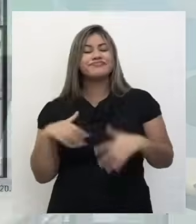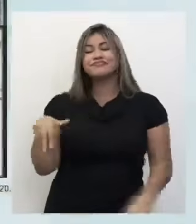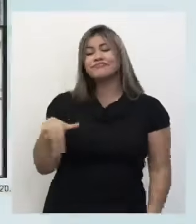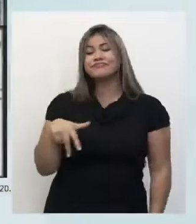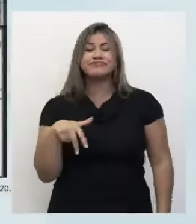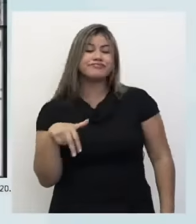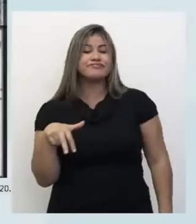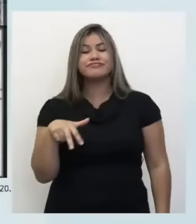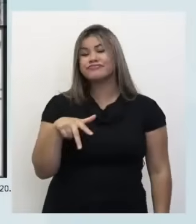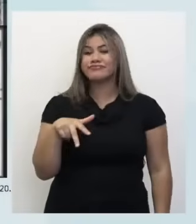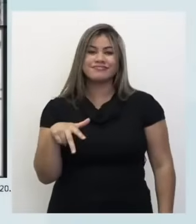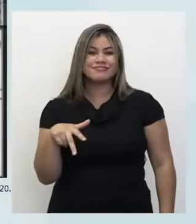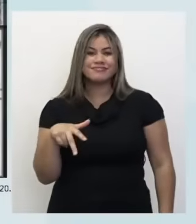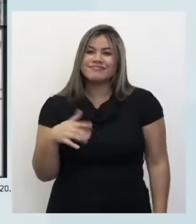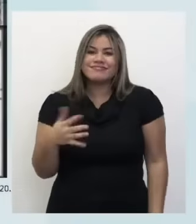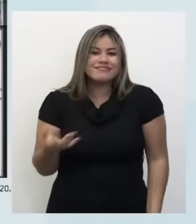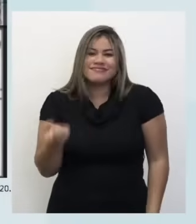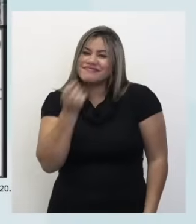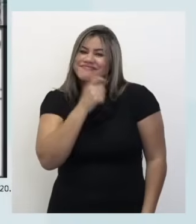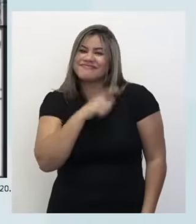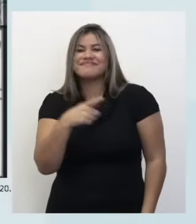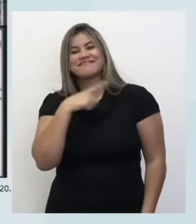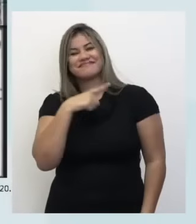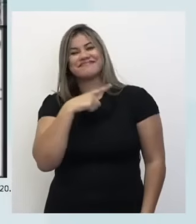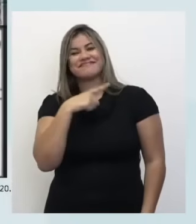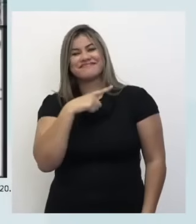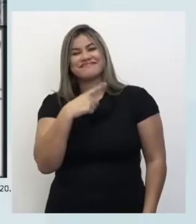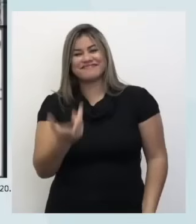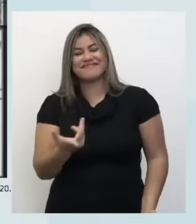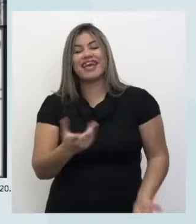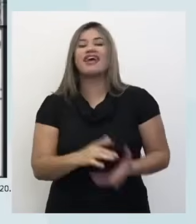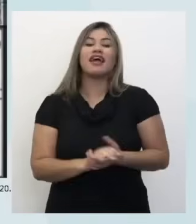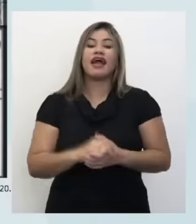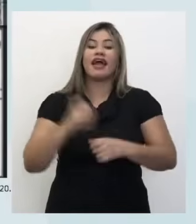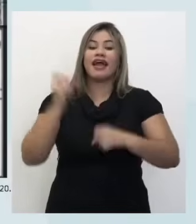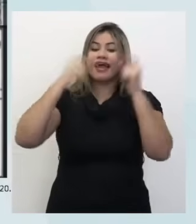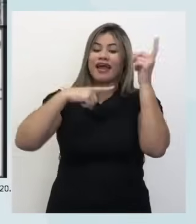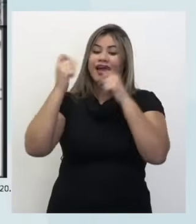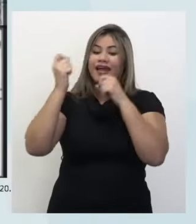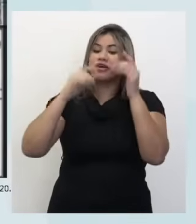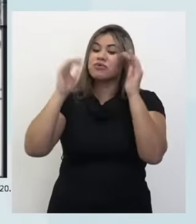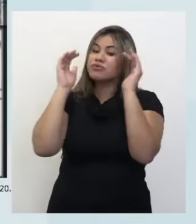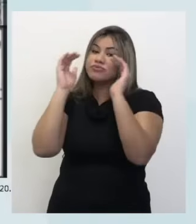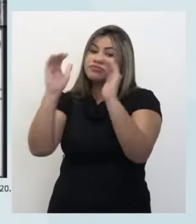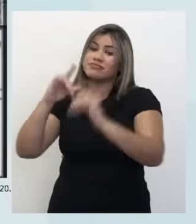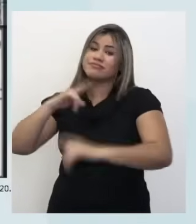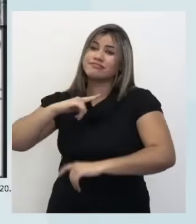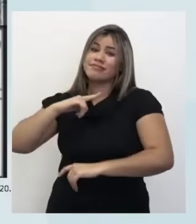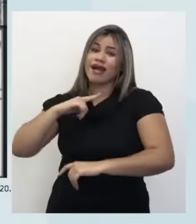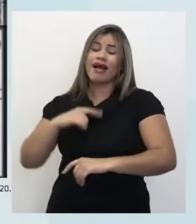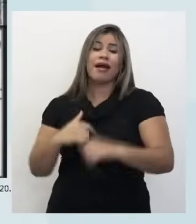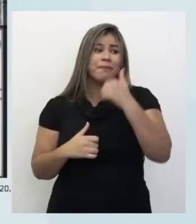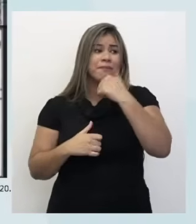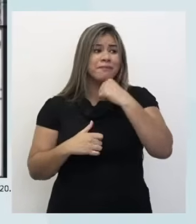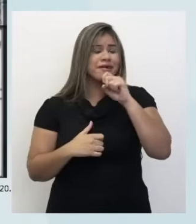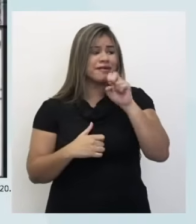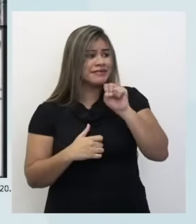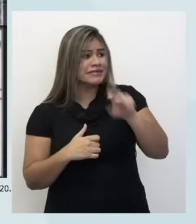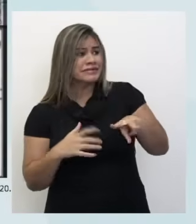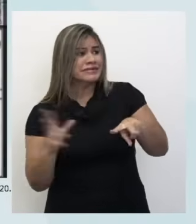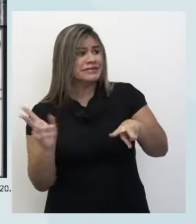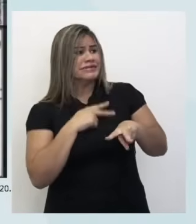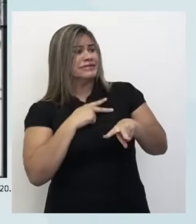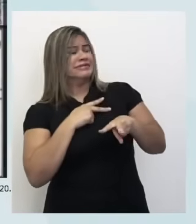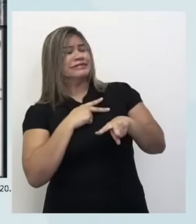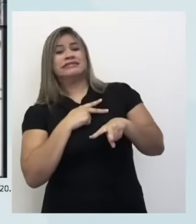fato de a mãe pedir para a Cal vir até a sala sem questionar o que ele queria. A cara dele atendendo ao pedido da mãe, a cara da mãe ao ver o que ele tinha feito e